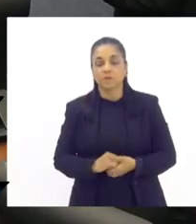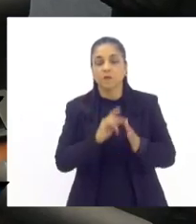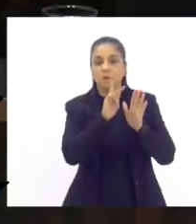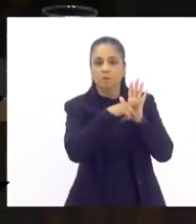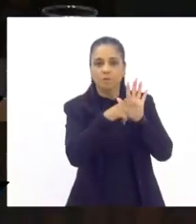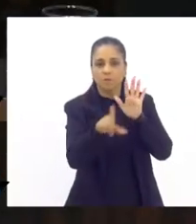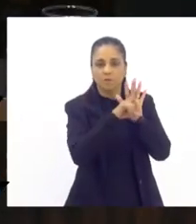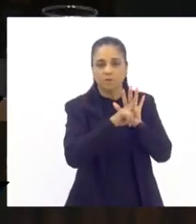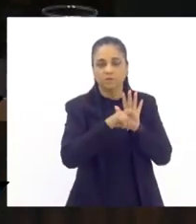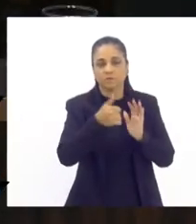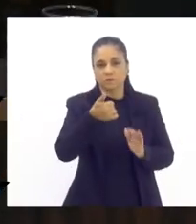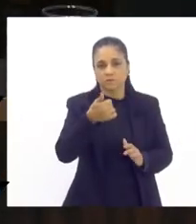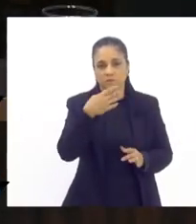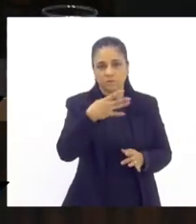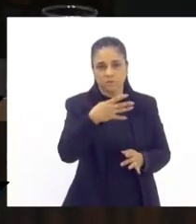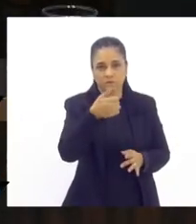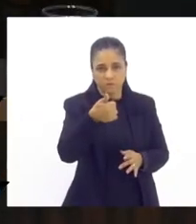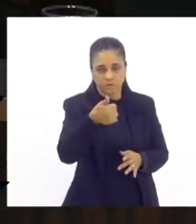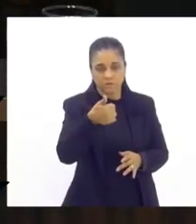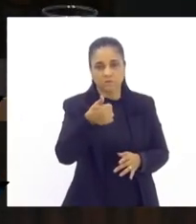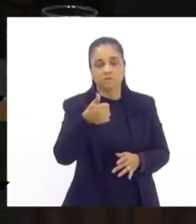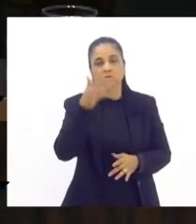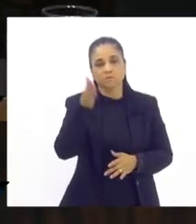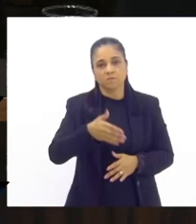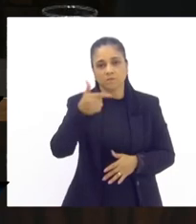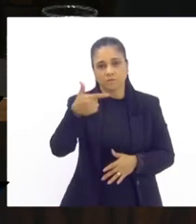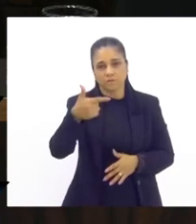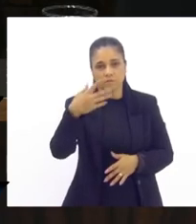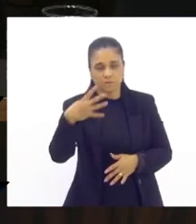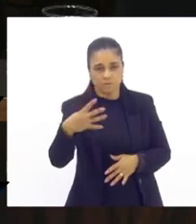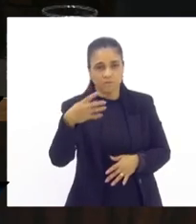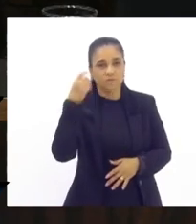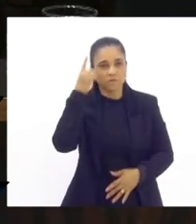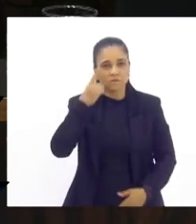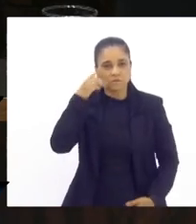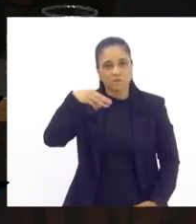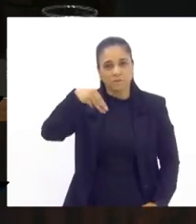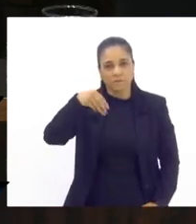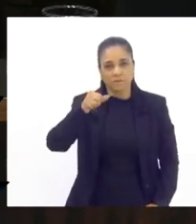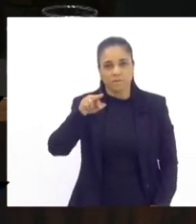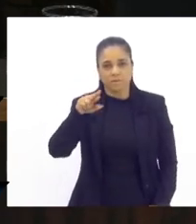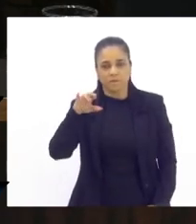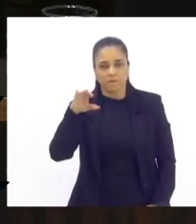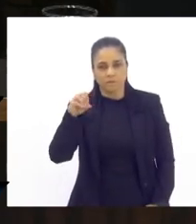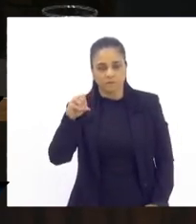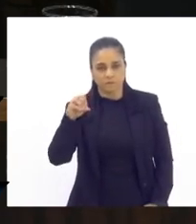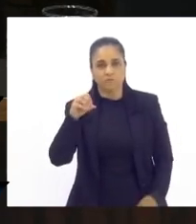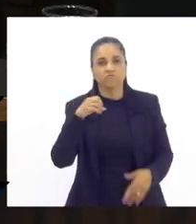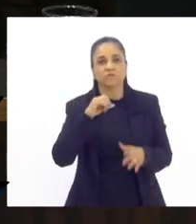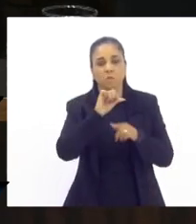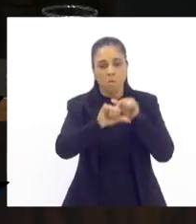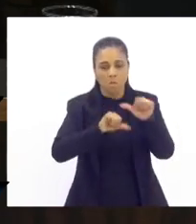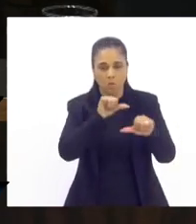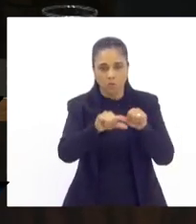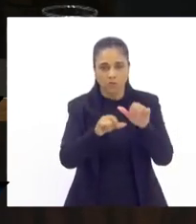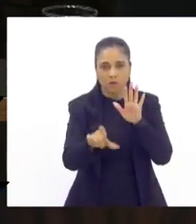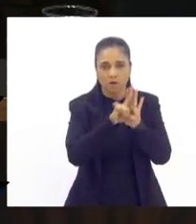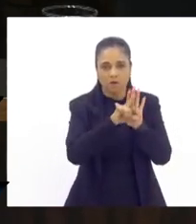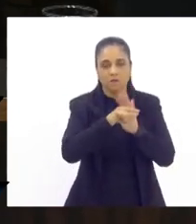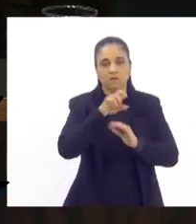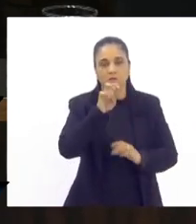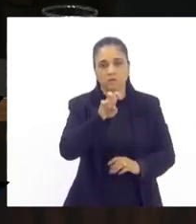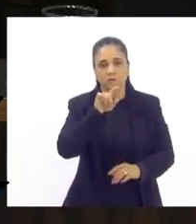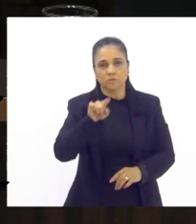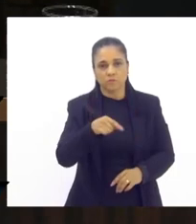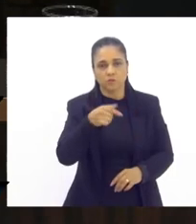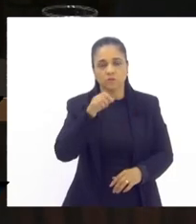Projeto de lei 114/2023, de autoria do deputado Márcio Canella, que altera a lei 5.645,